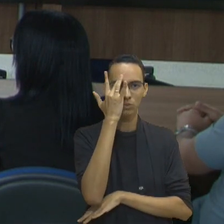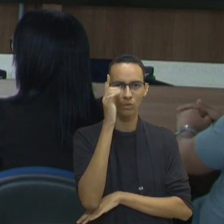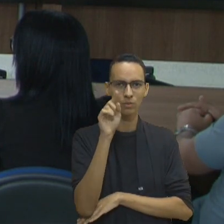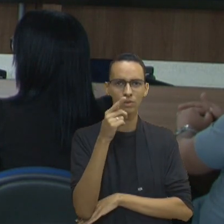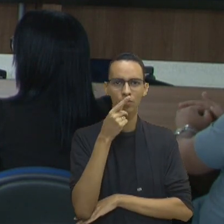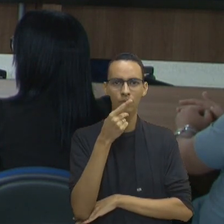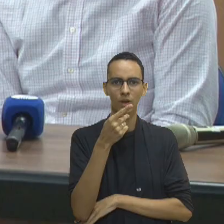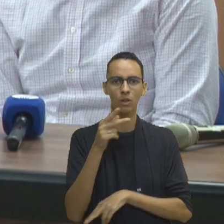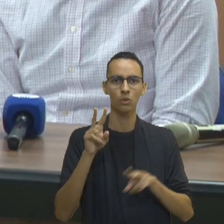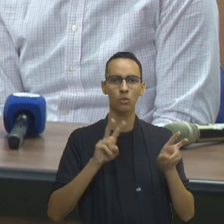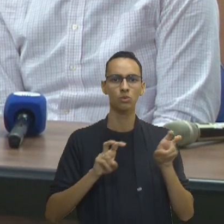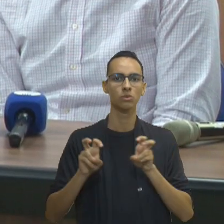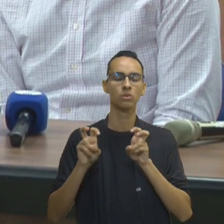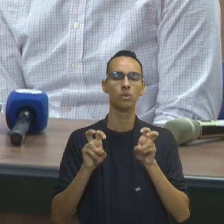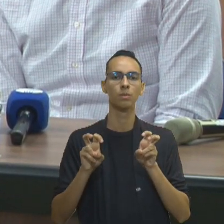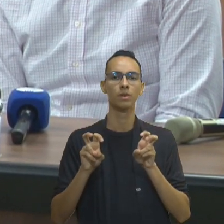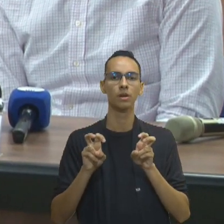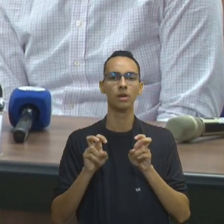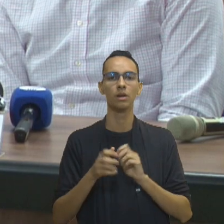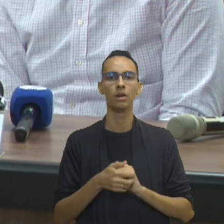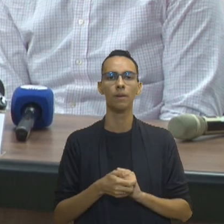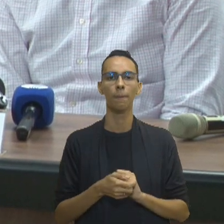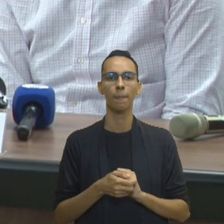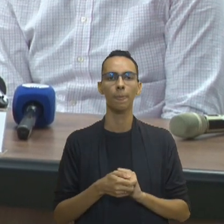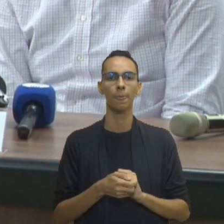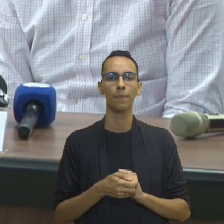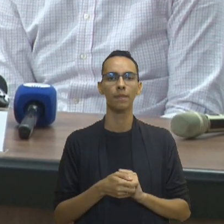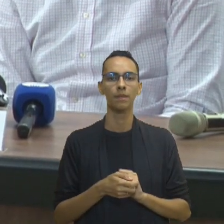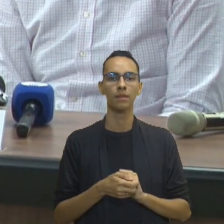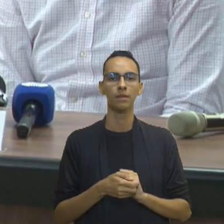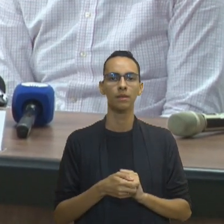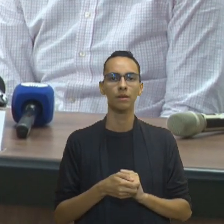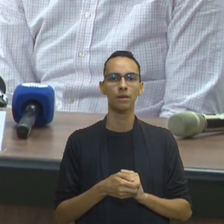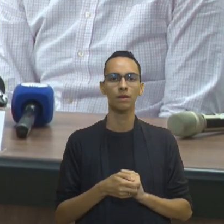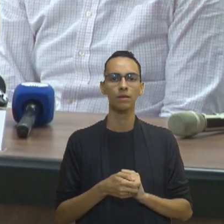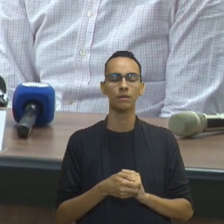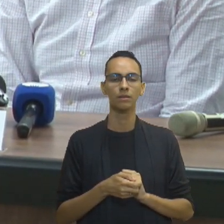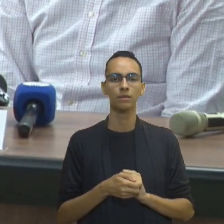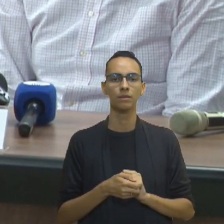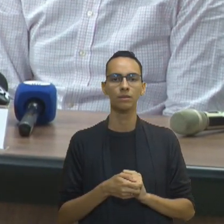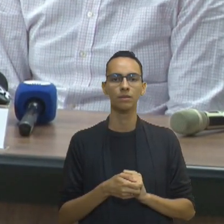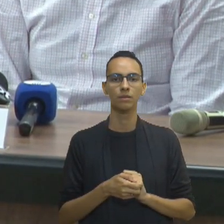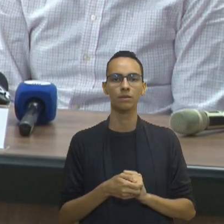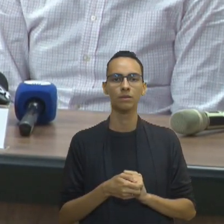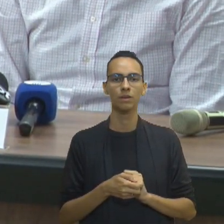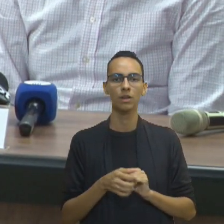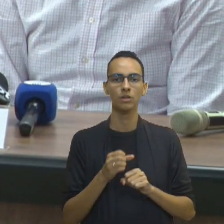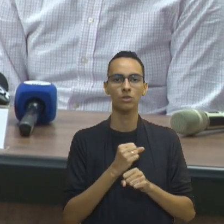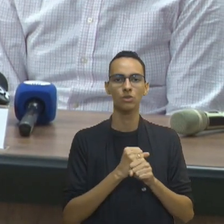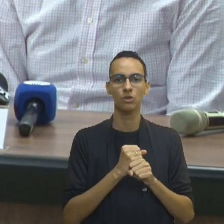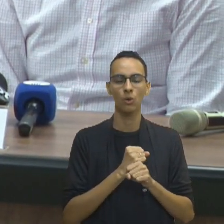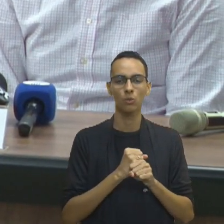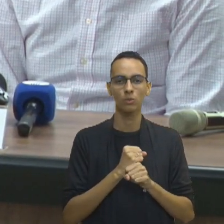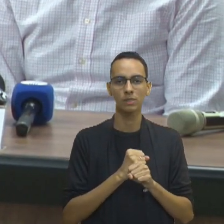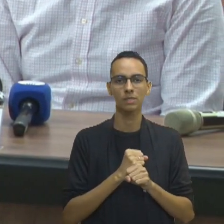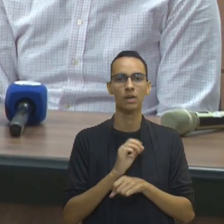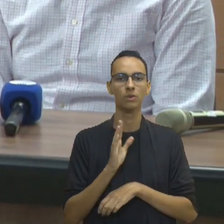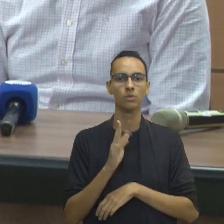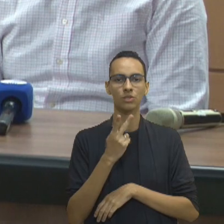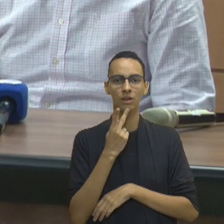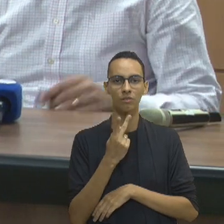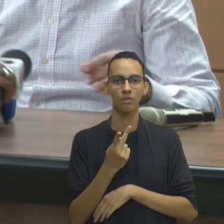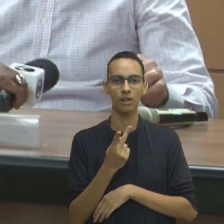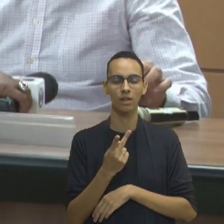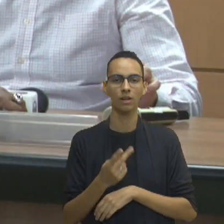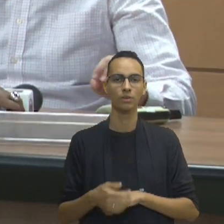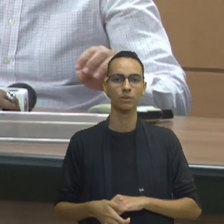senhores traçaram um cenário sobre a questão já de alguns anos. O que a gente pode dizer? Dá para falar em números de postos de